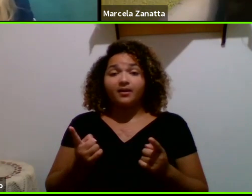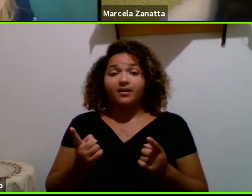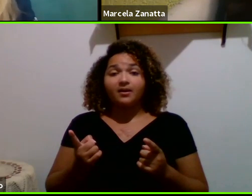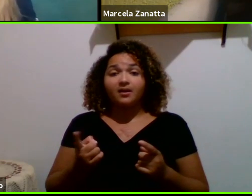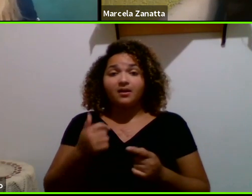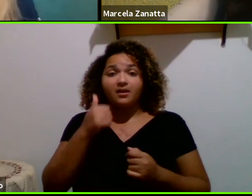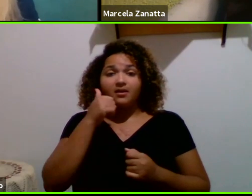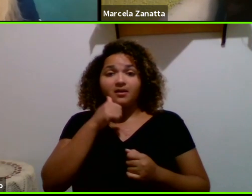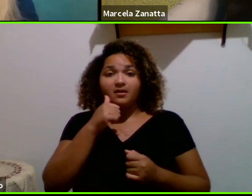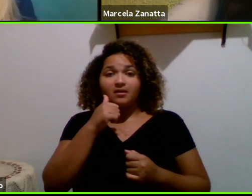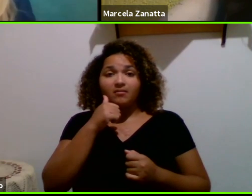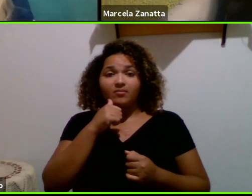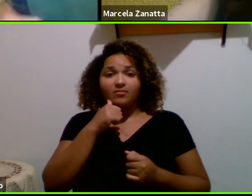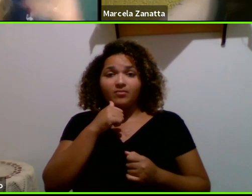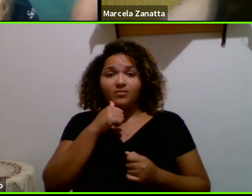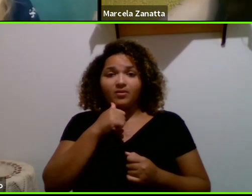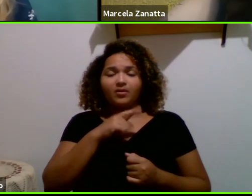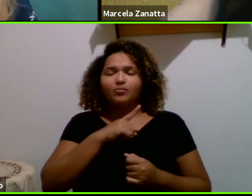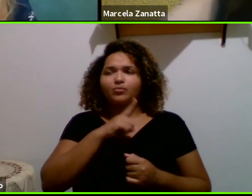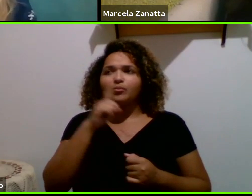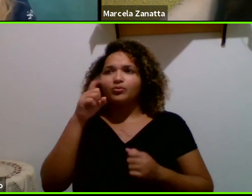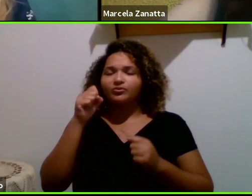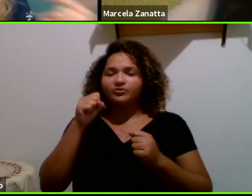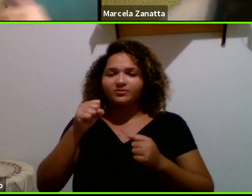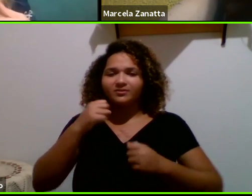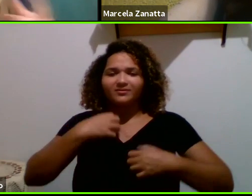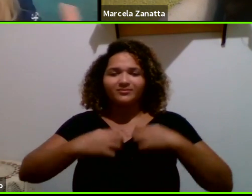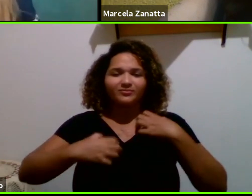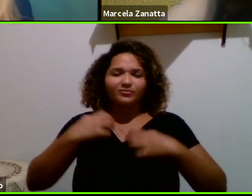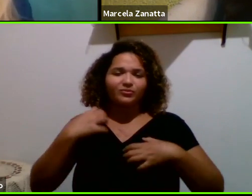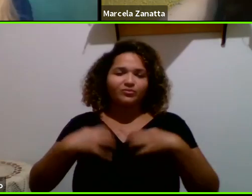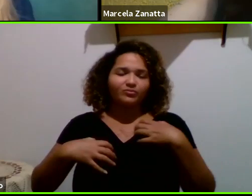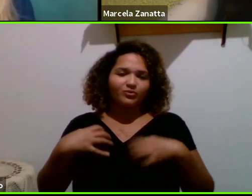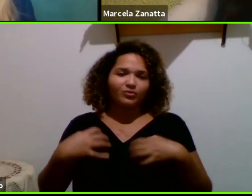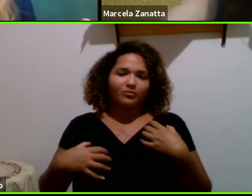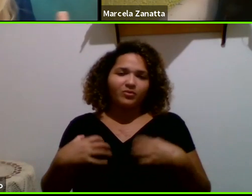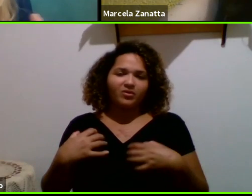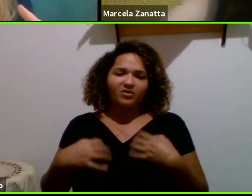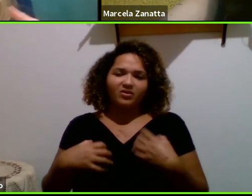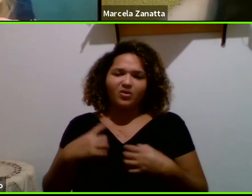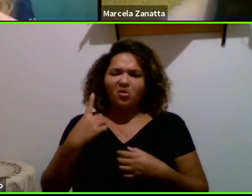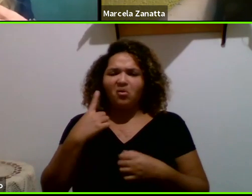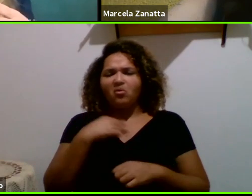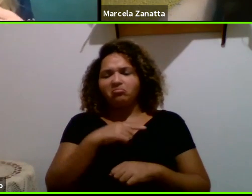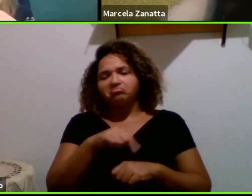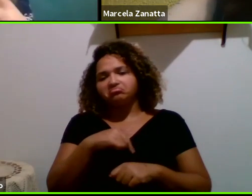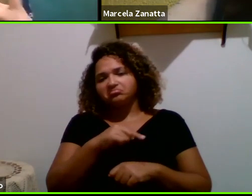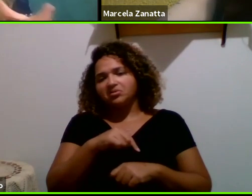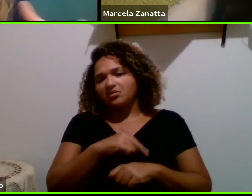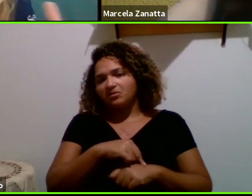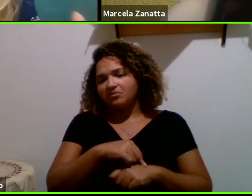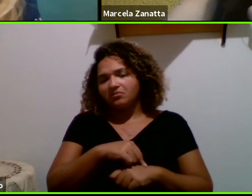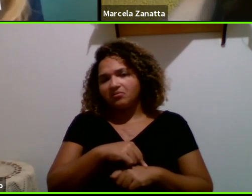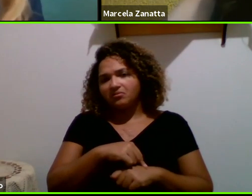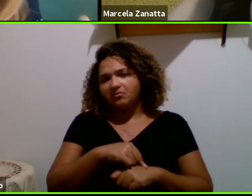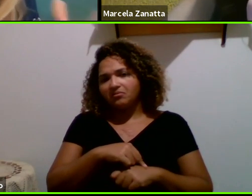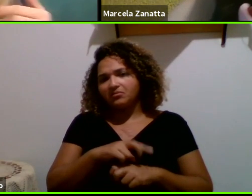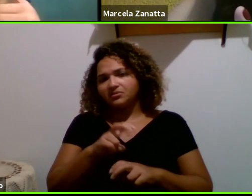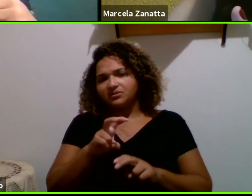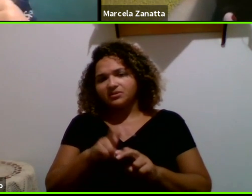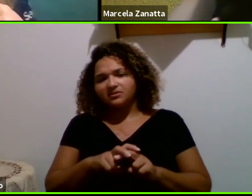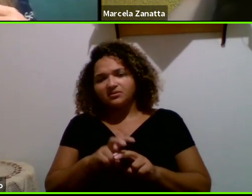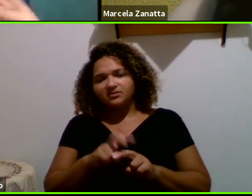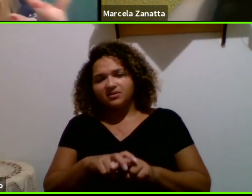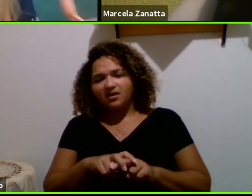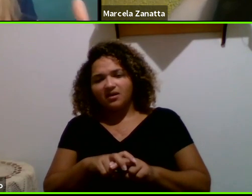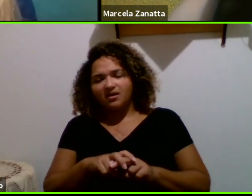ter sido encaminhada para o banho e ter ficado ali no banho 1 hora, sentada num